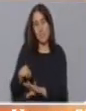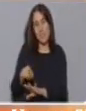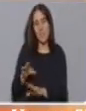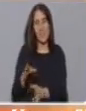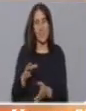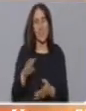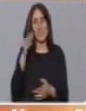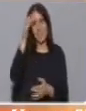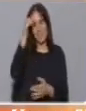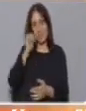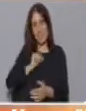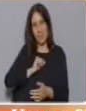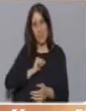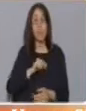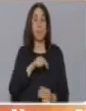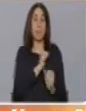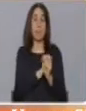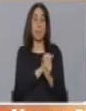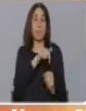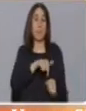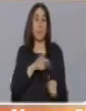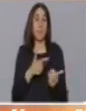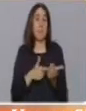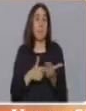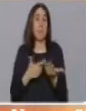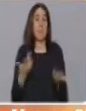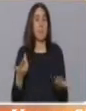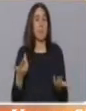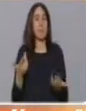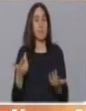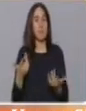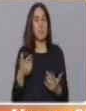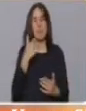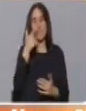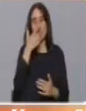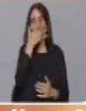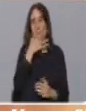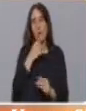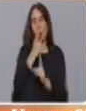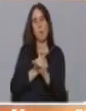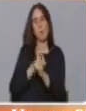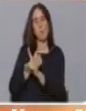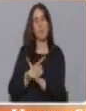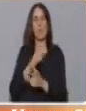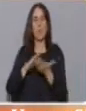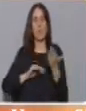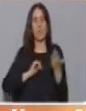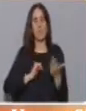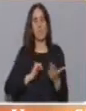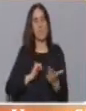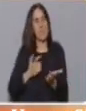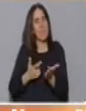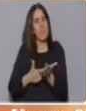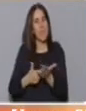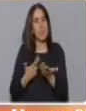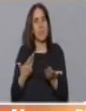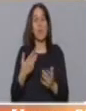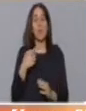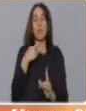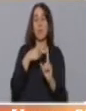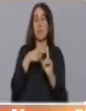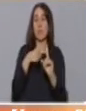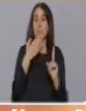Sinto falta do trabalho cá, como é óbvio, porque estou habituada, ainda por cima, trabalho muitas vezes com as mesmas pessoas, portanto, sinto falta dos colegas. A grande vantagem é